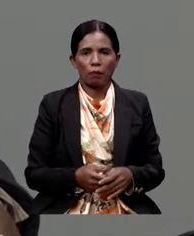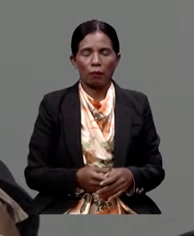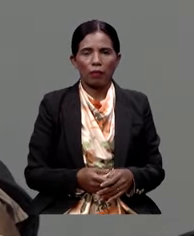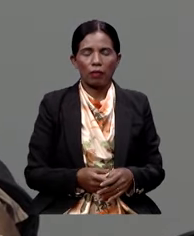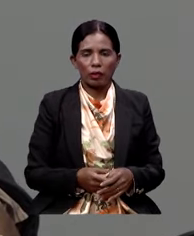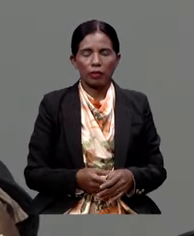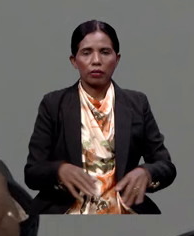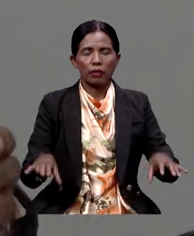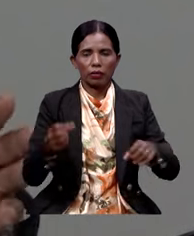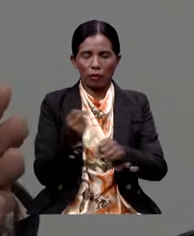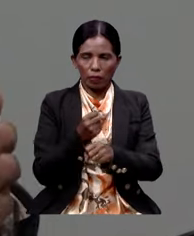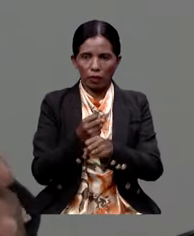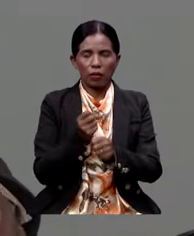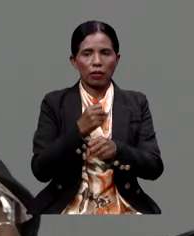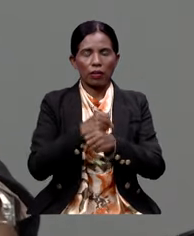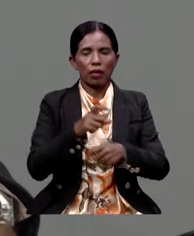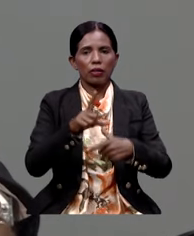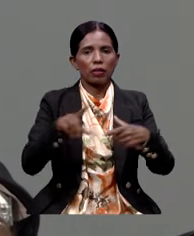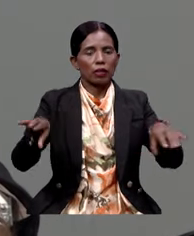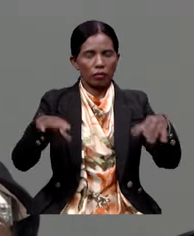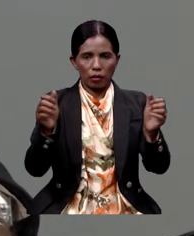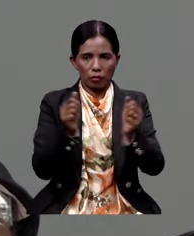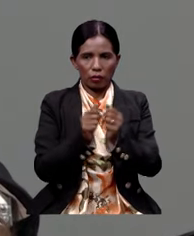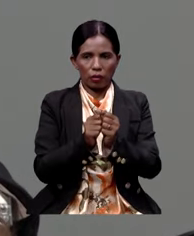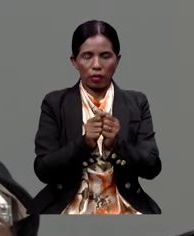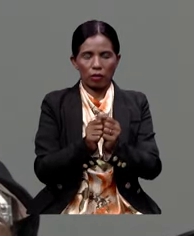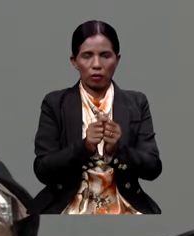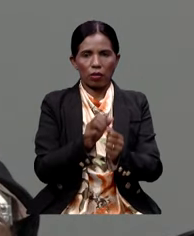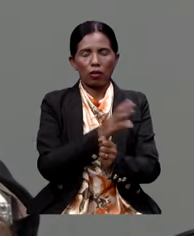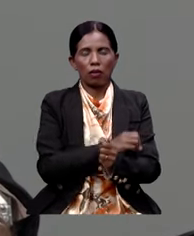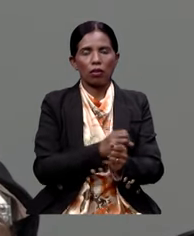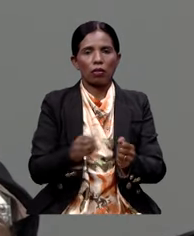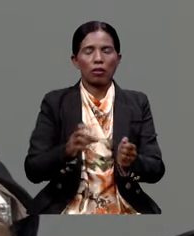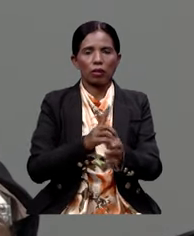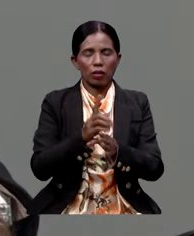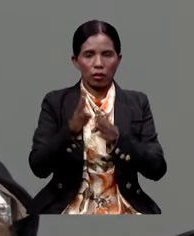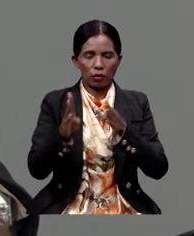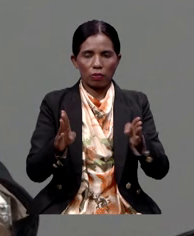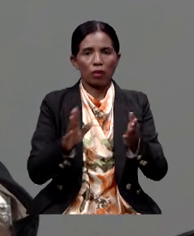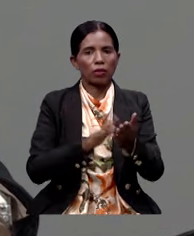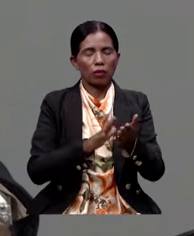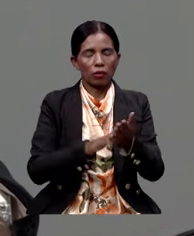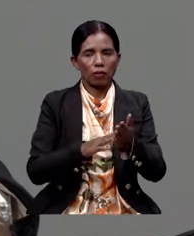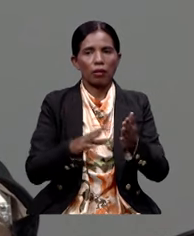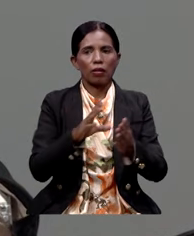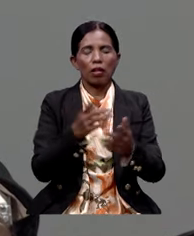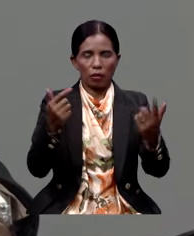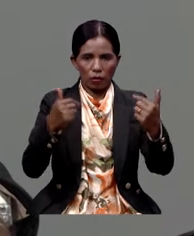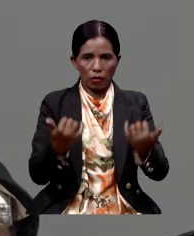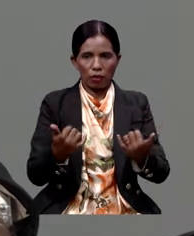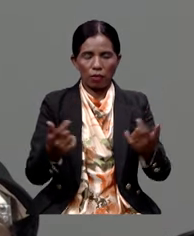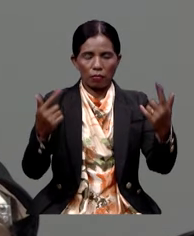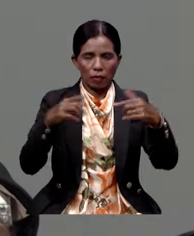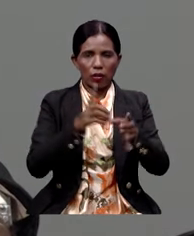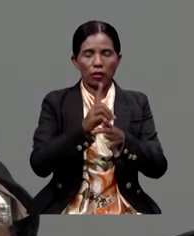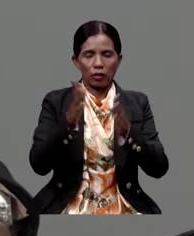casa anona para ralar na linha de coordenação com São Miguel, diretor. Né? Aí vê, agora, mais no diretor